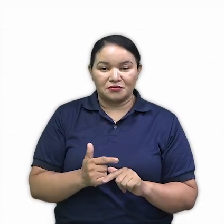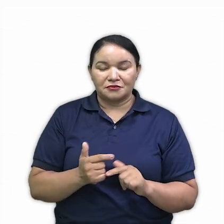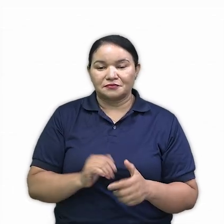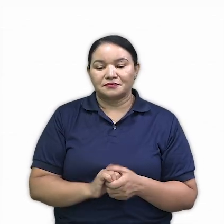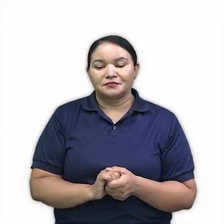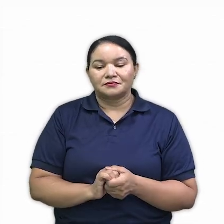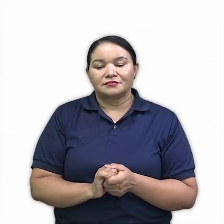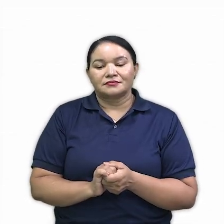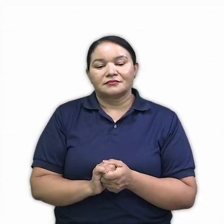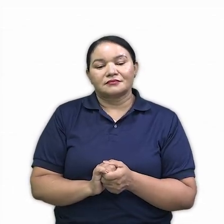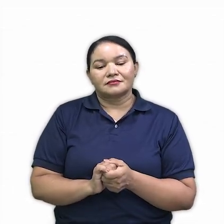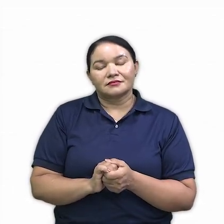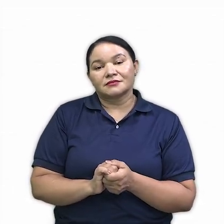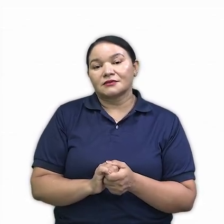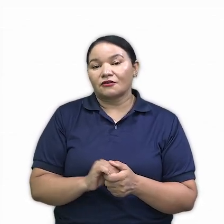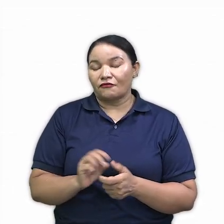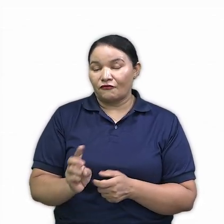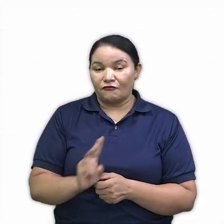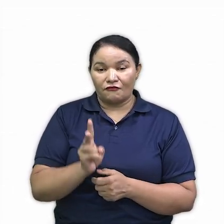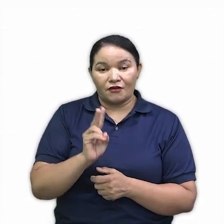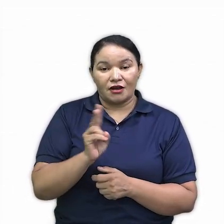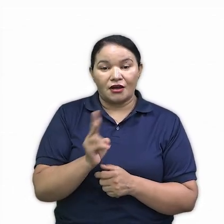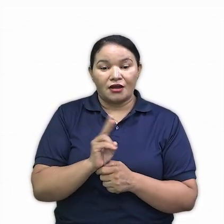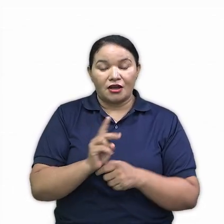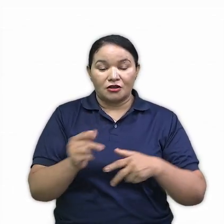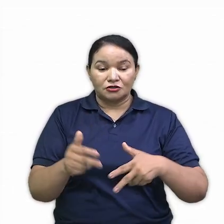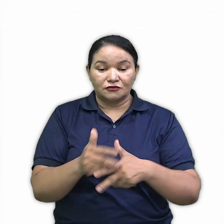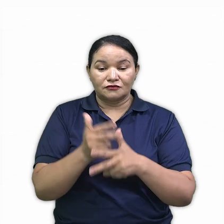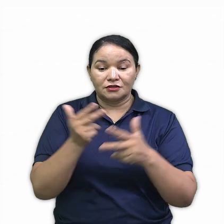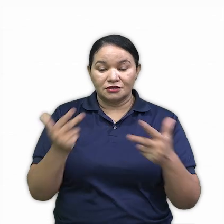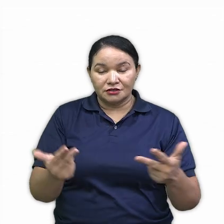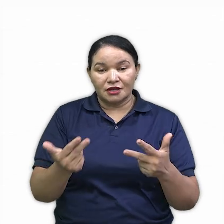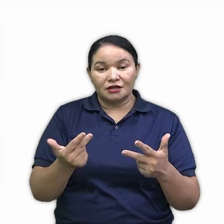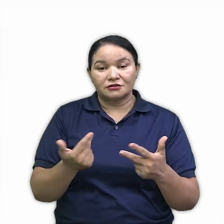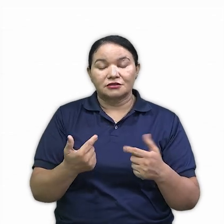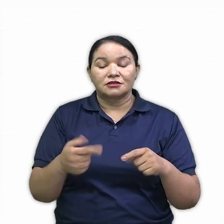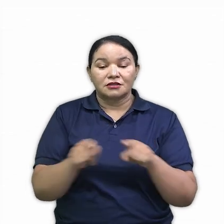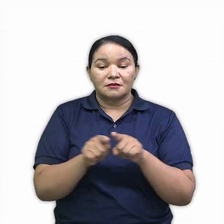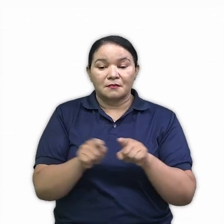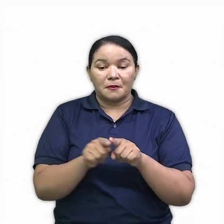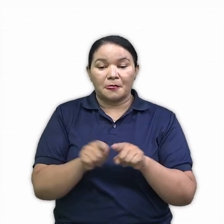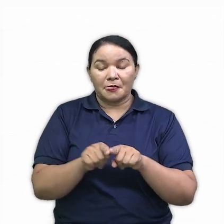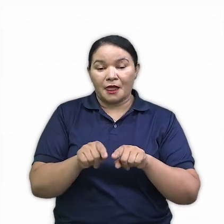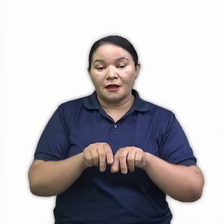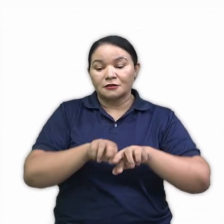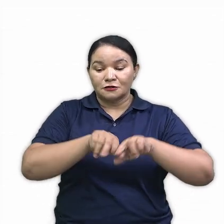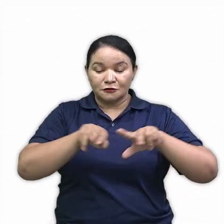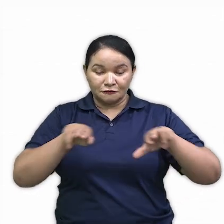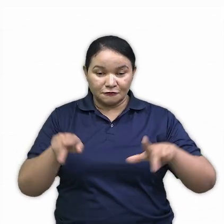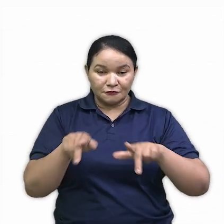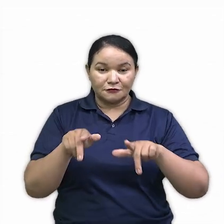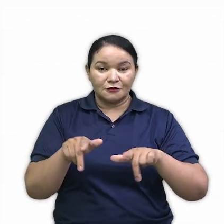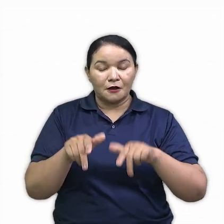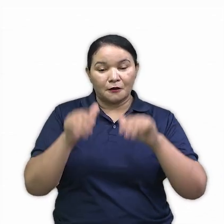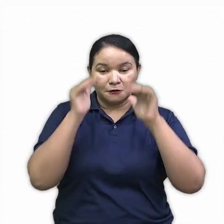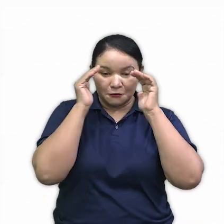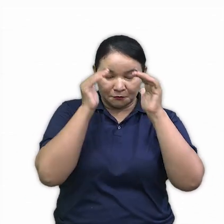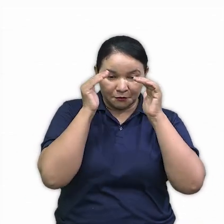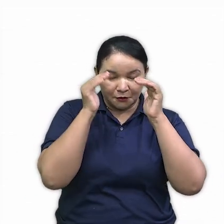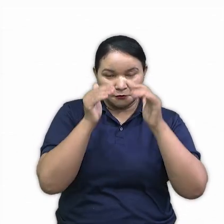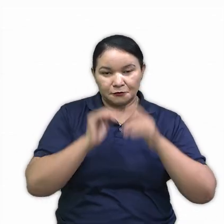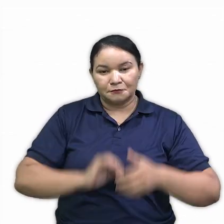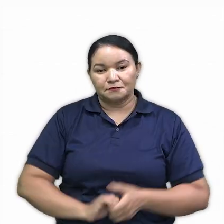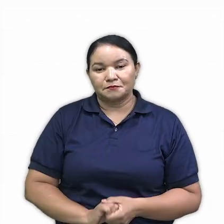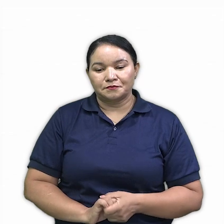pode dizer, eu valorizo a diversidade e respeito as diferenças. Fica muito mais bonito, porque quando você fala, eu não